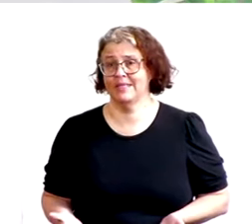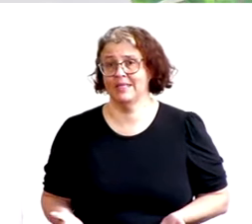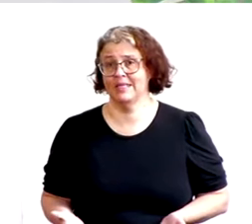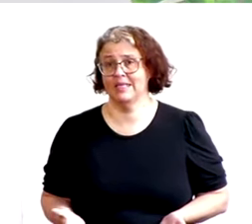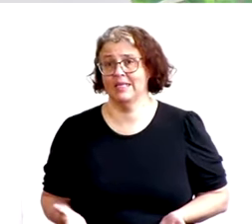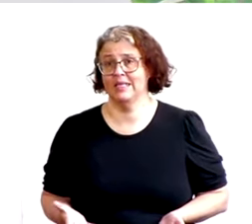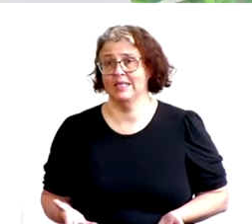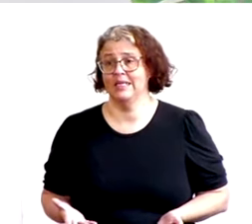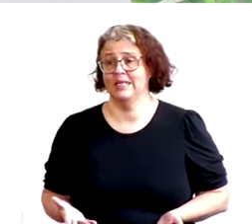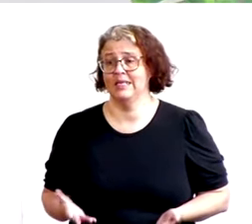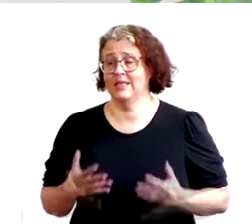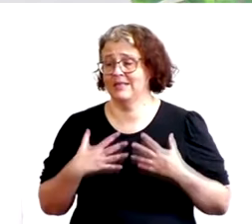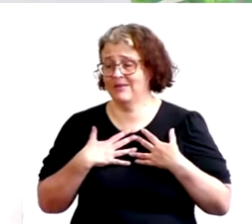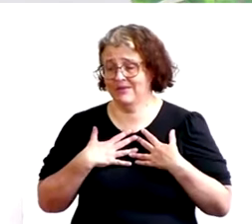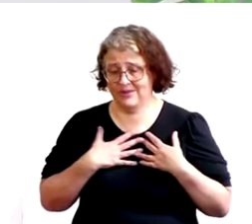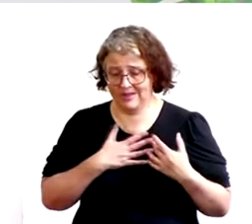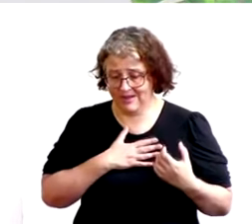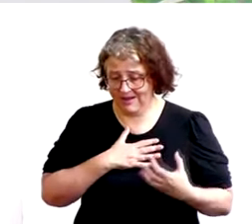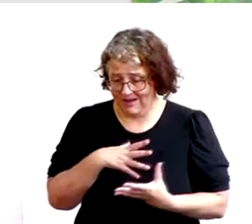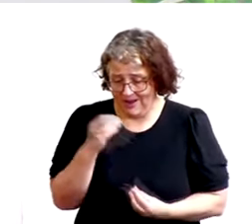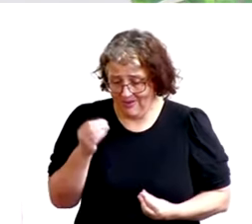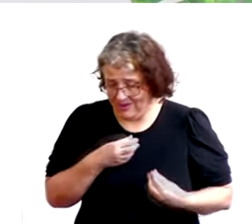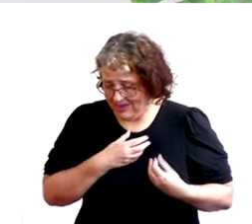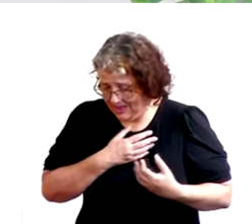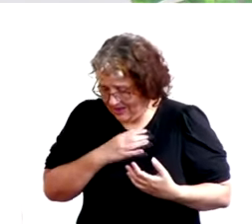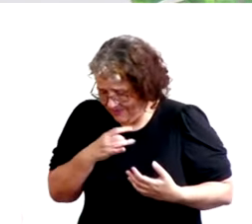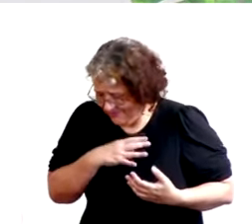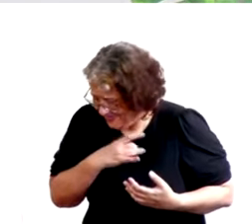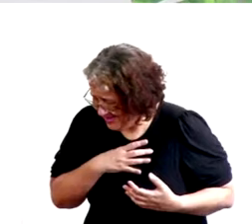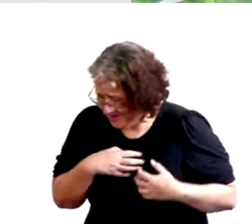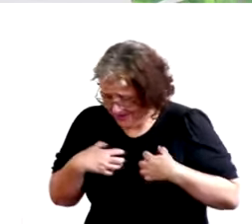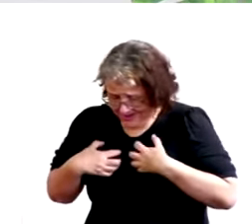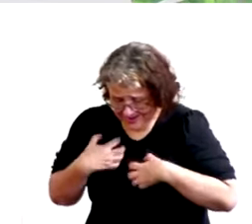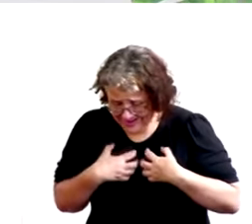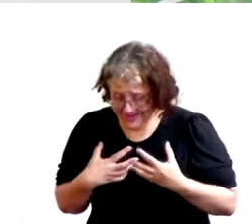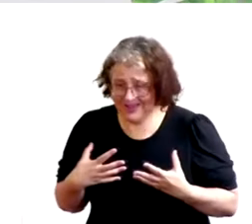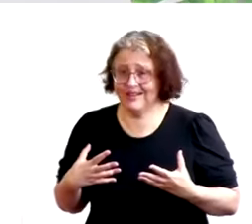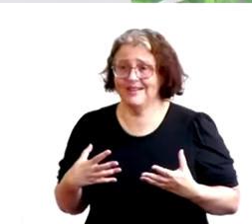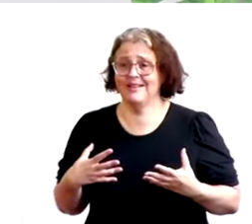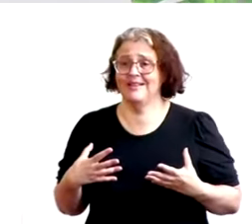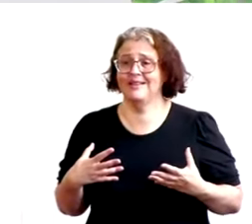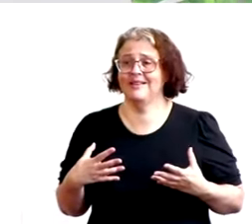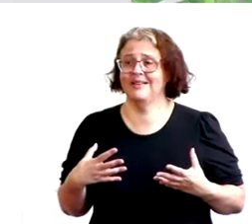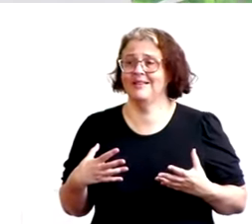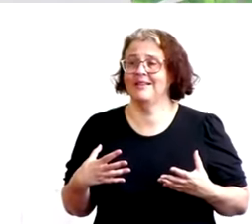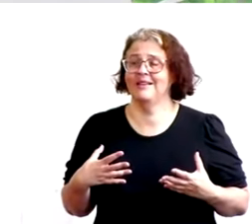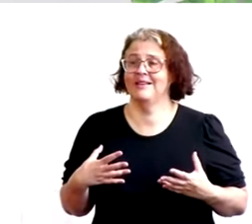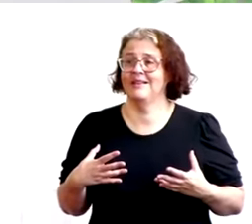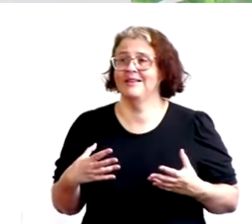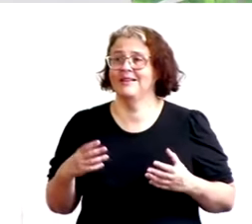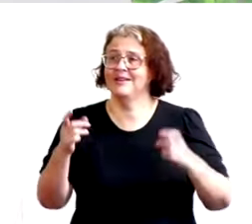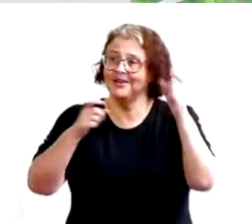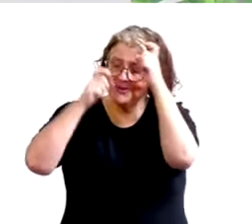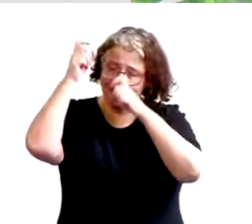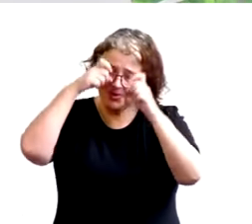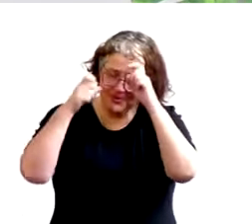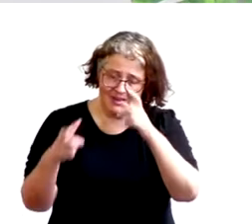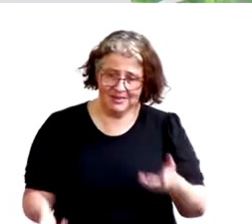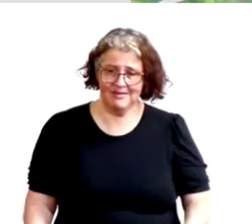ao medo ou ansiedade a angústia aflição a preocupação